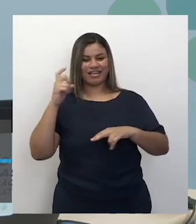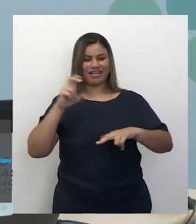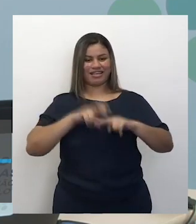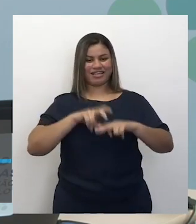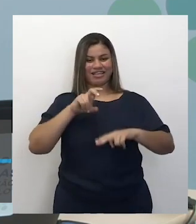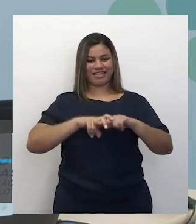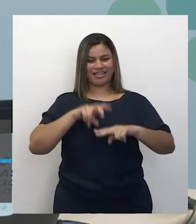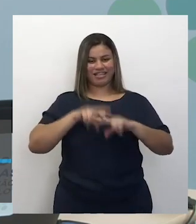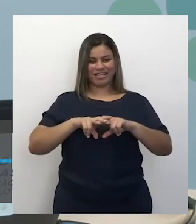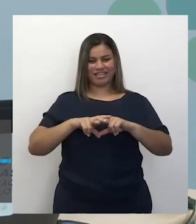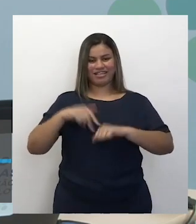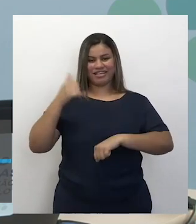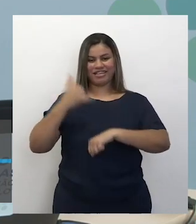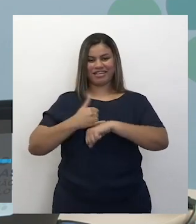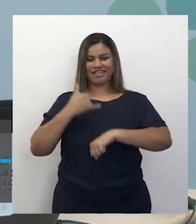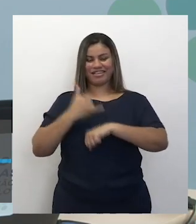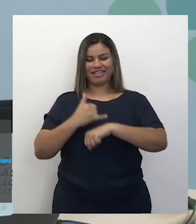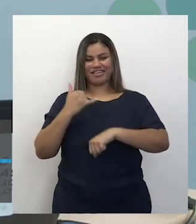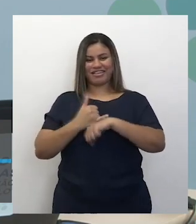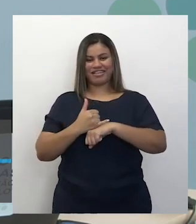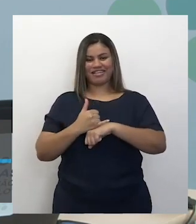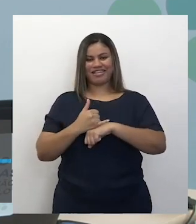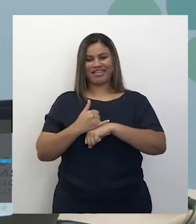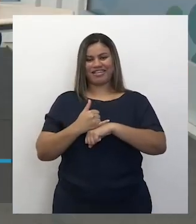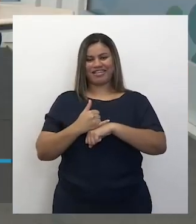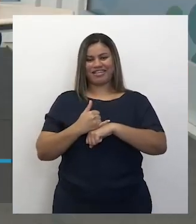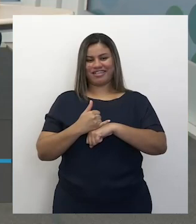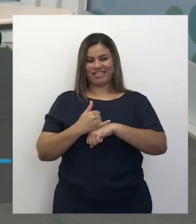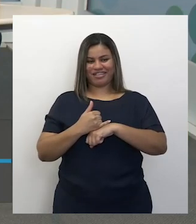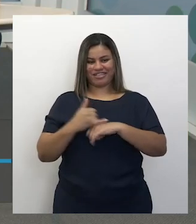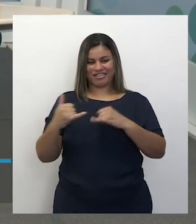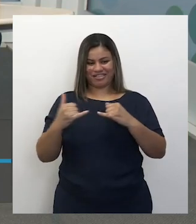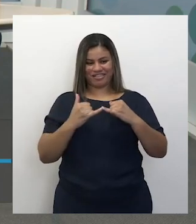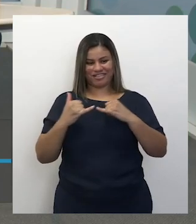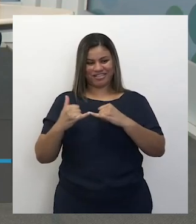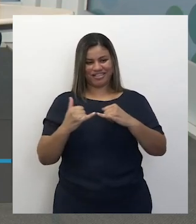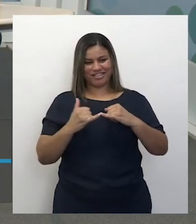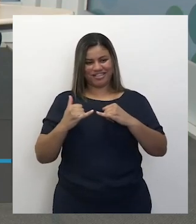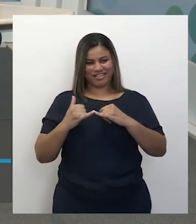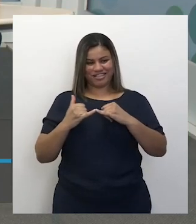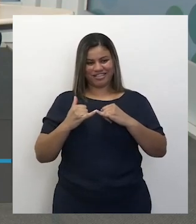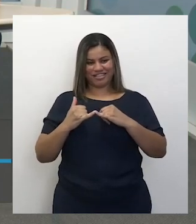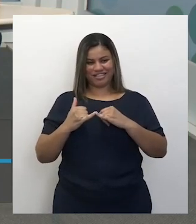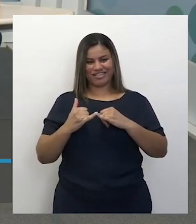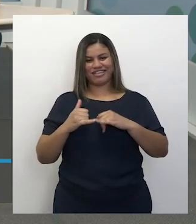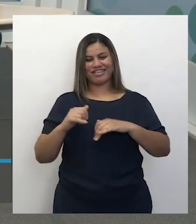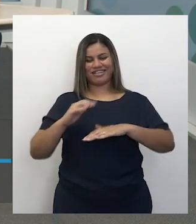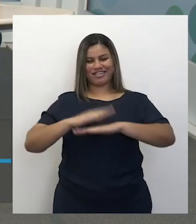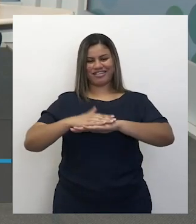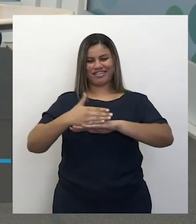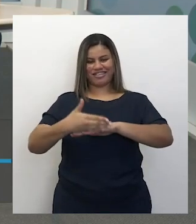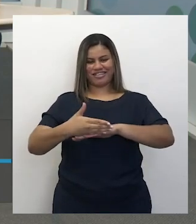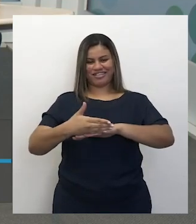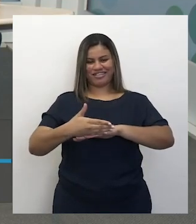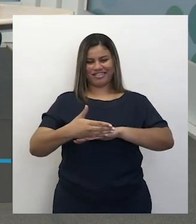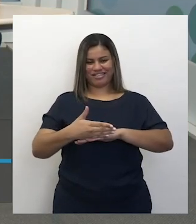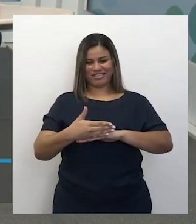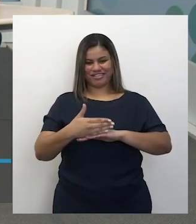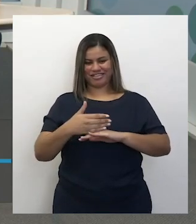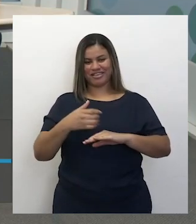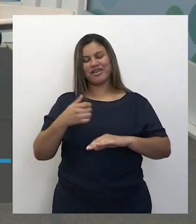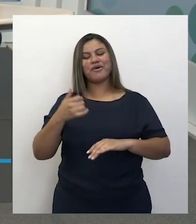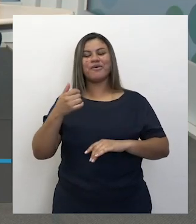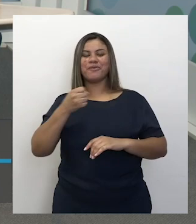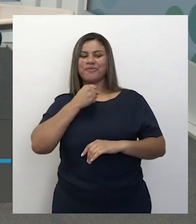tem o 7, ferro aqui. 6, tem os fios aqui, 5, tem o fio aqui no chão, tem 4, o notebook, tem aqui, 3, tem esse microfone aqui,